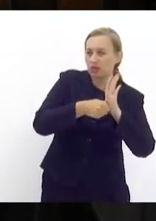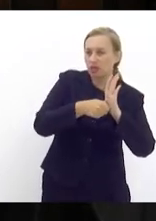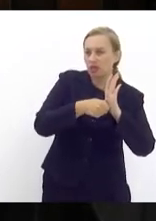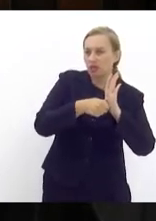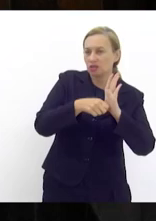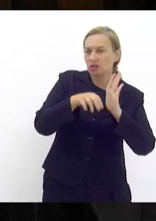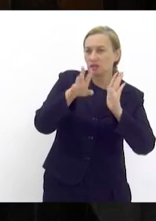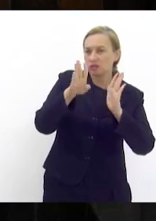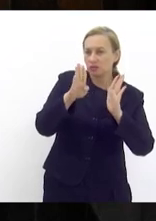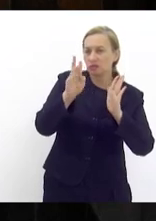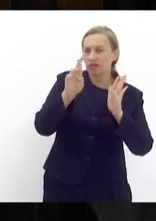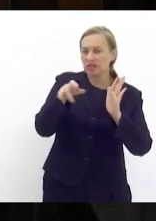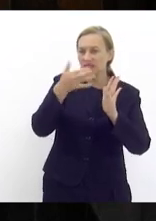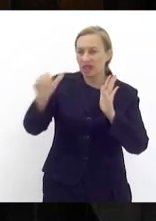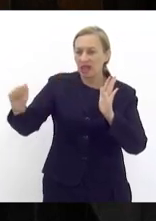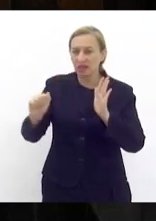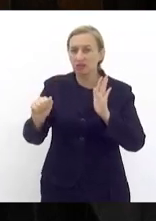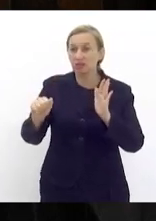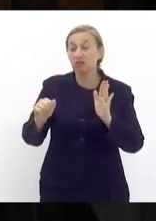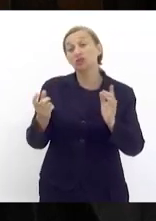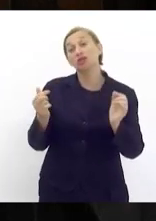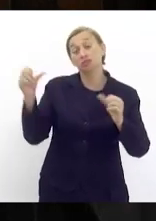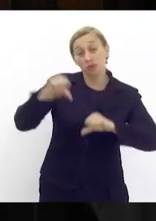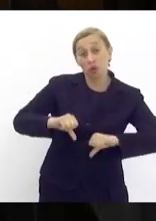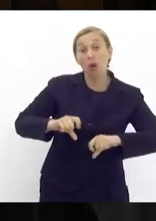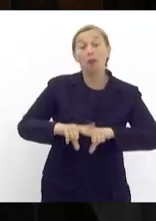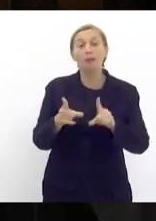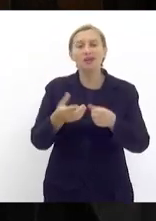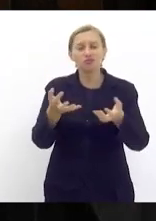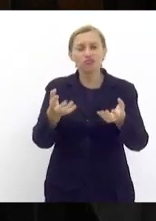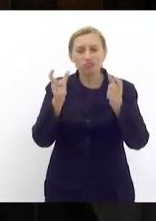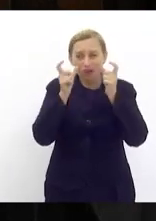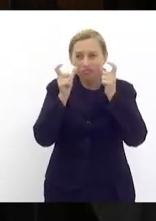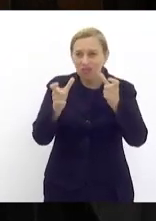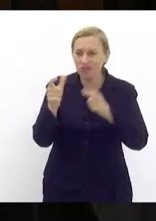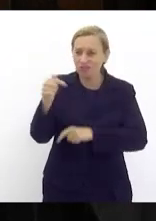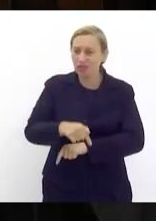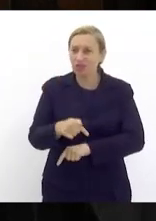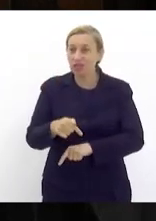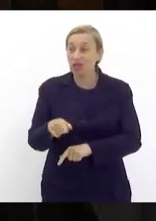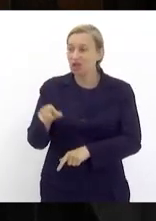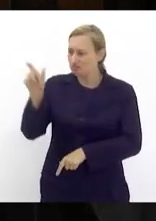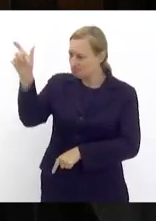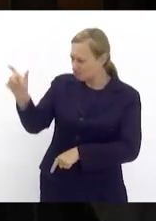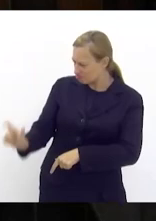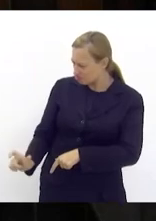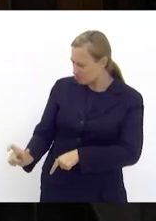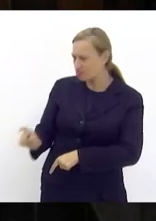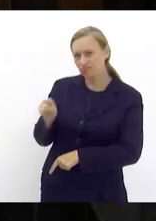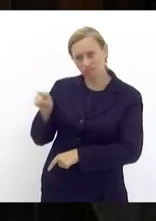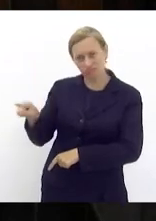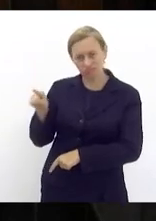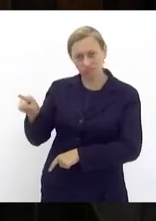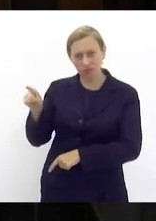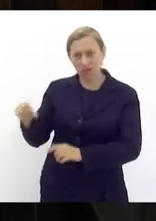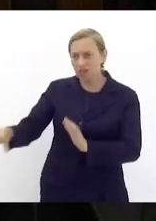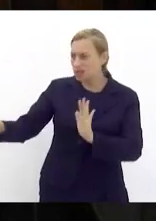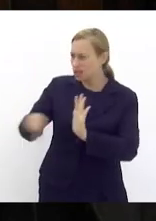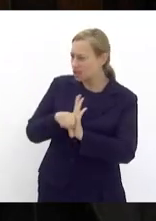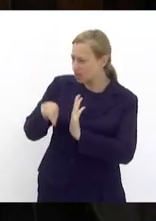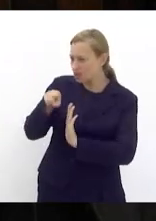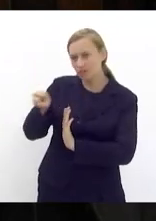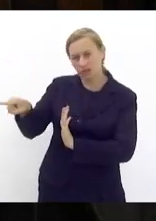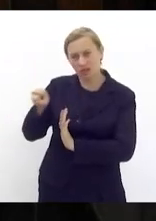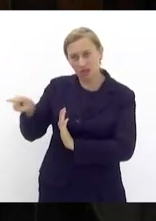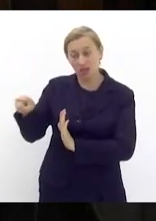teria sido muito pior. Mas o que eu quero chamar a atenção aqui é que esse cidadão que cometeu essa atrocidade,